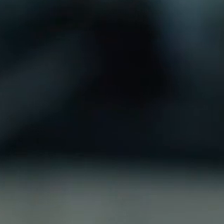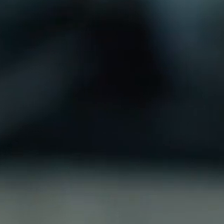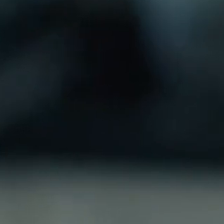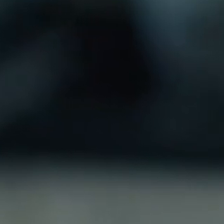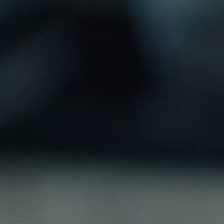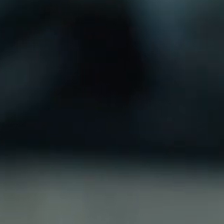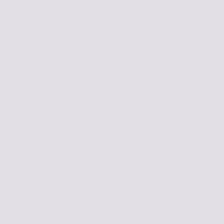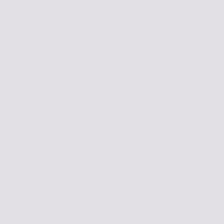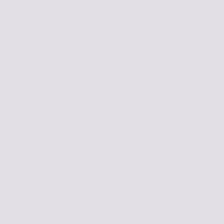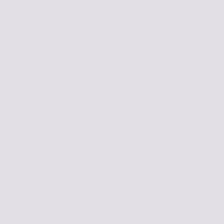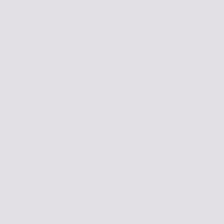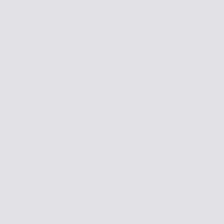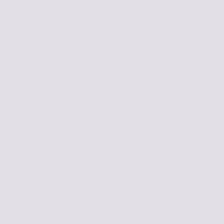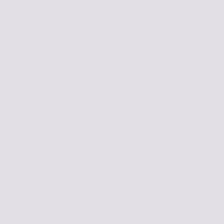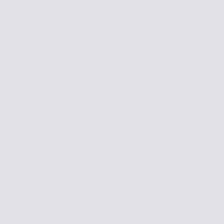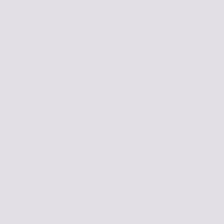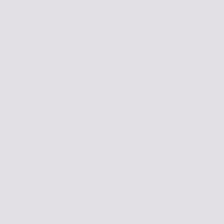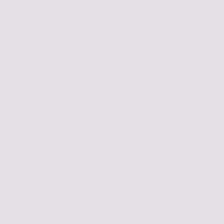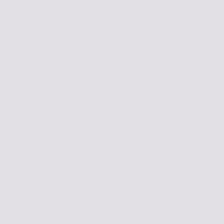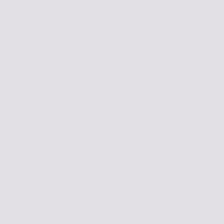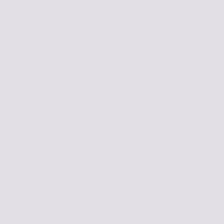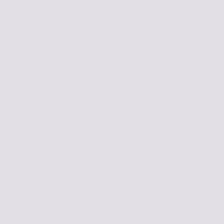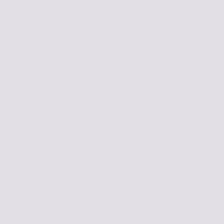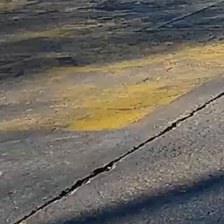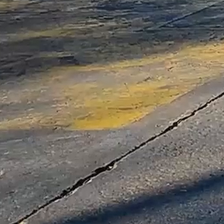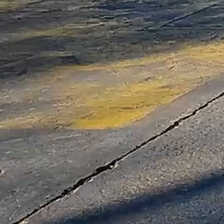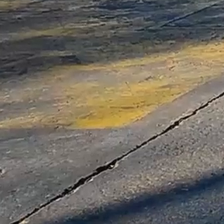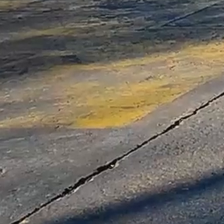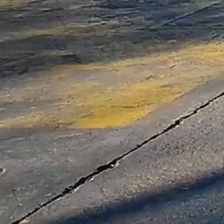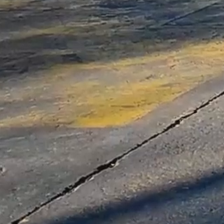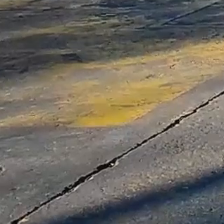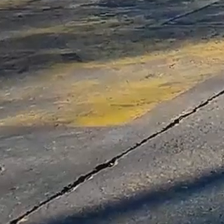às mulheres. Brasil, união e reconstrução.